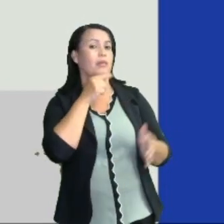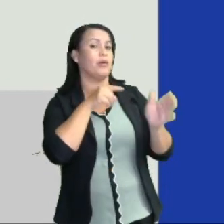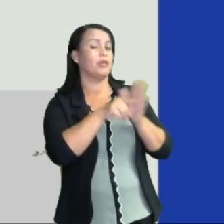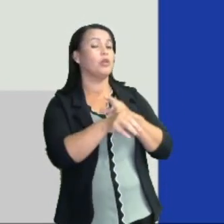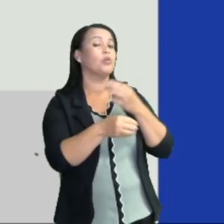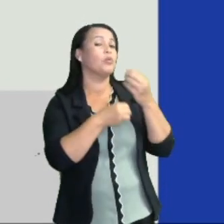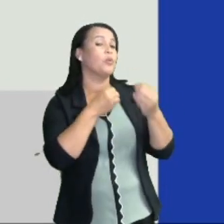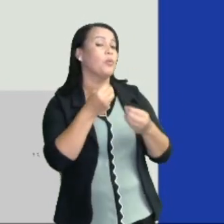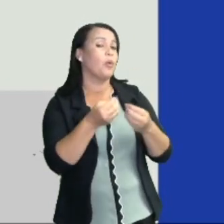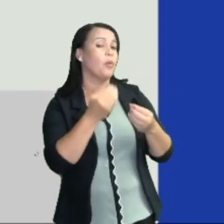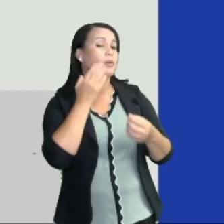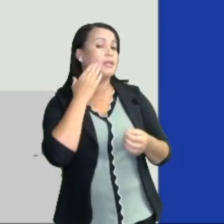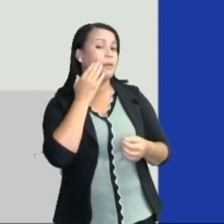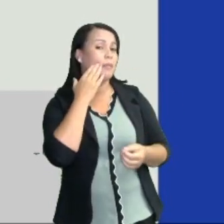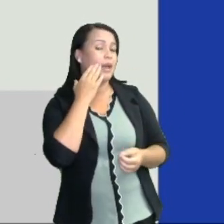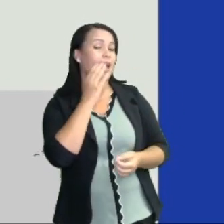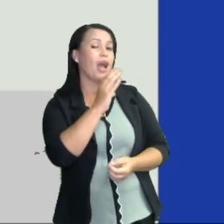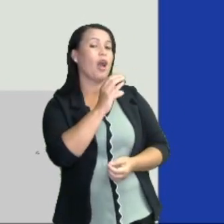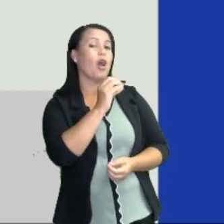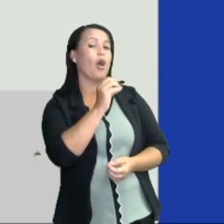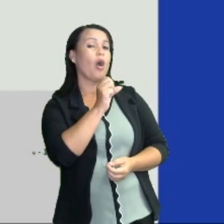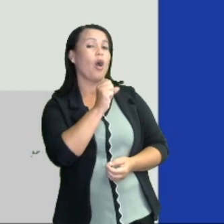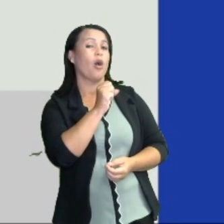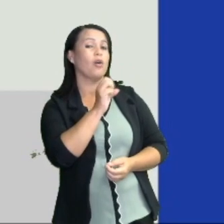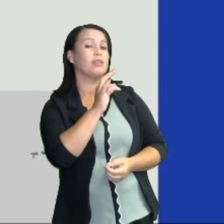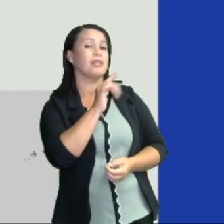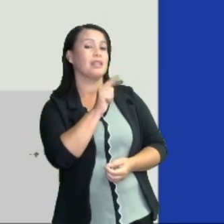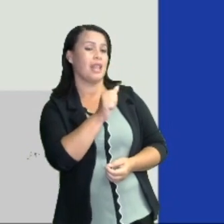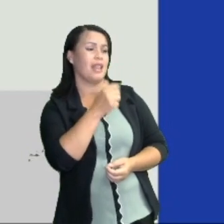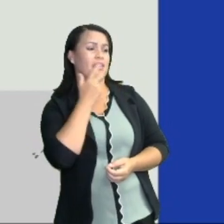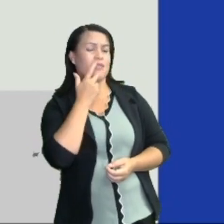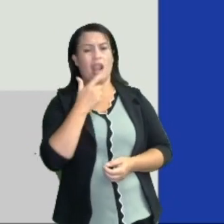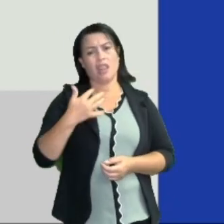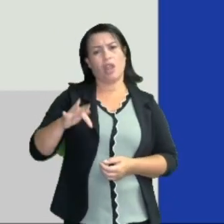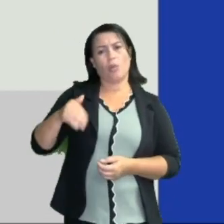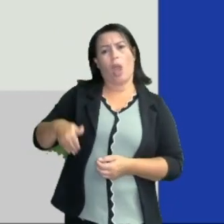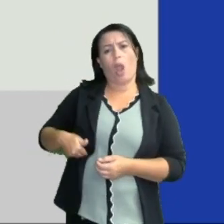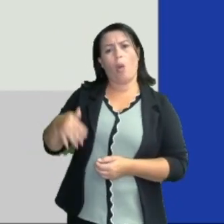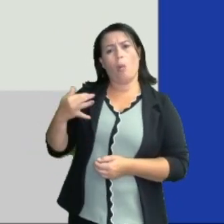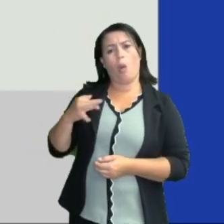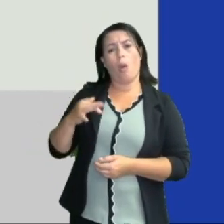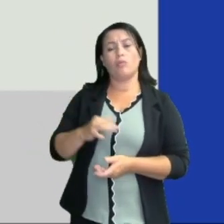a costela dele. E ele fala, me dói um pouco.